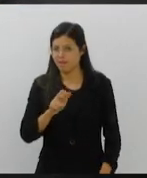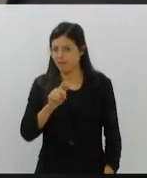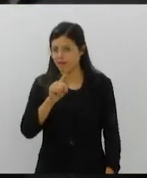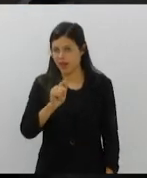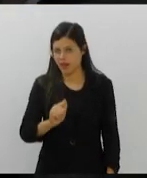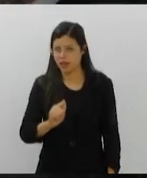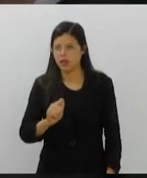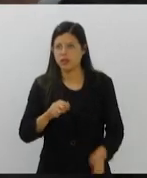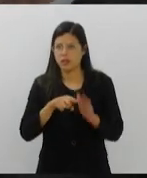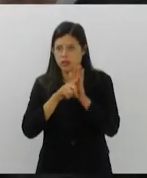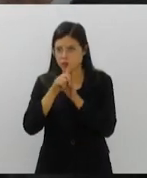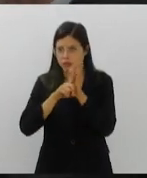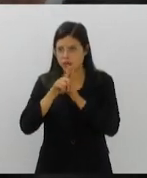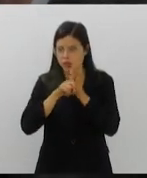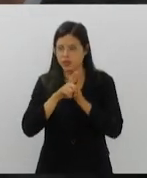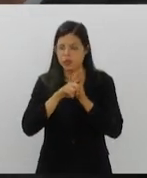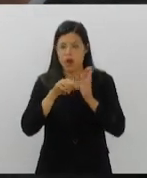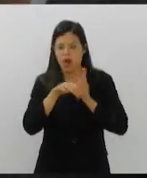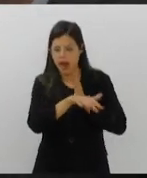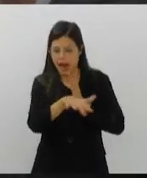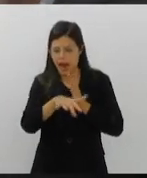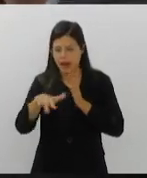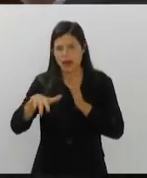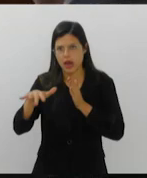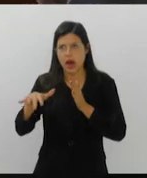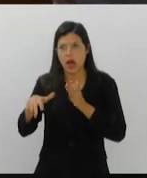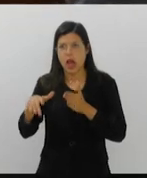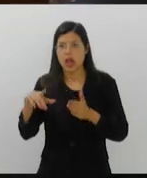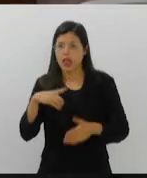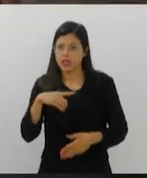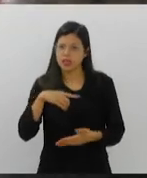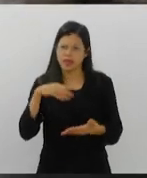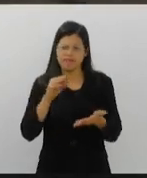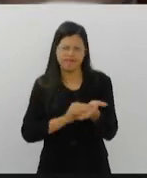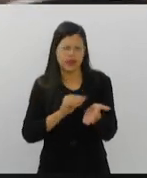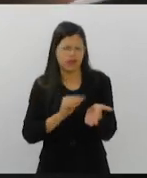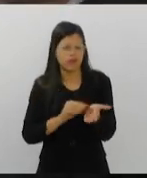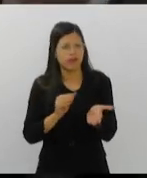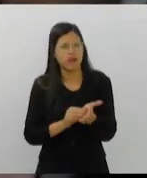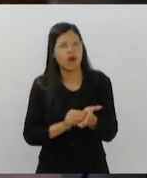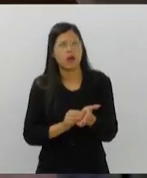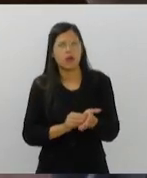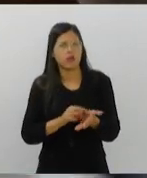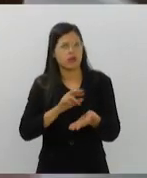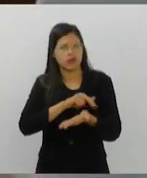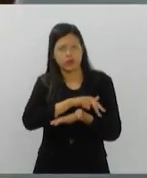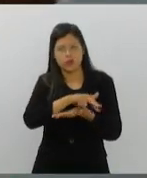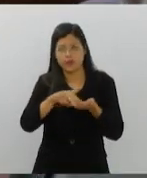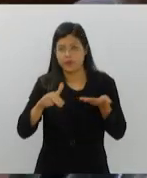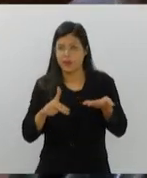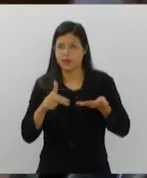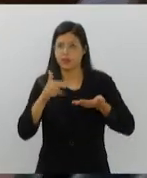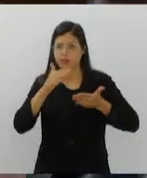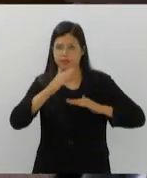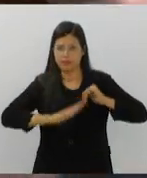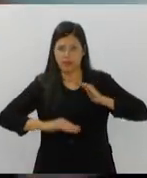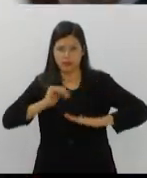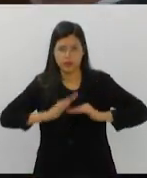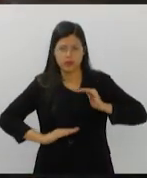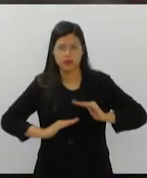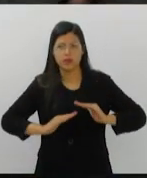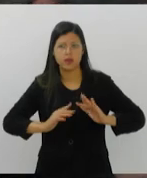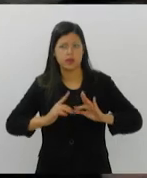de pesquisadores por área. Então, tem ali uma vacância imensa de diversos profissionais, né, porque